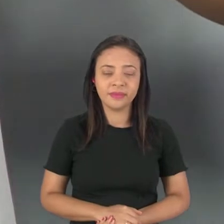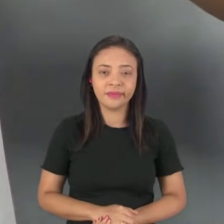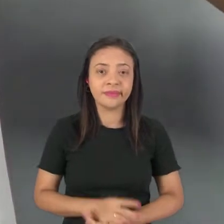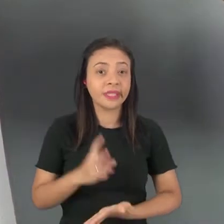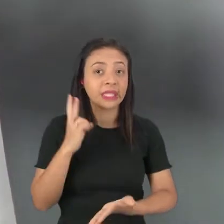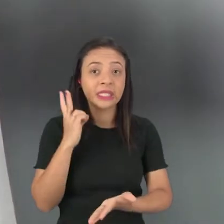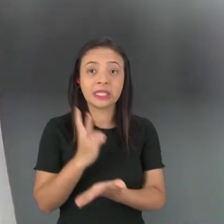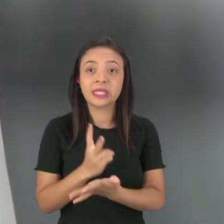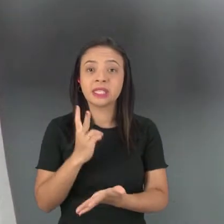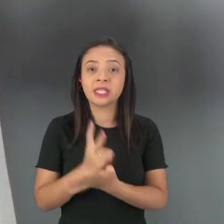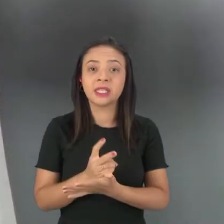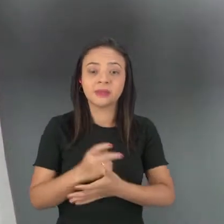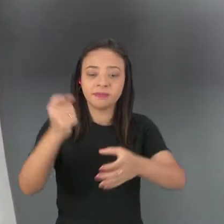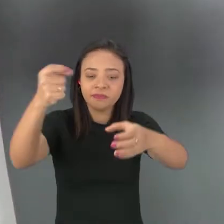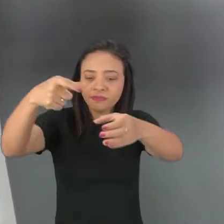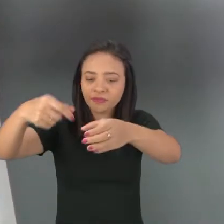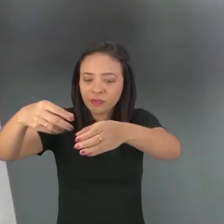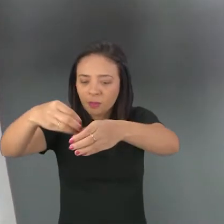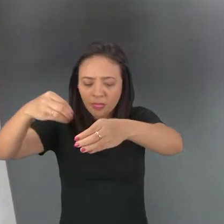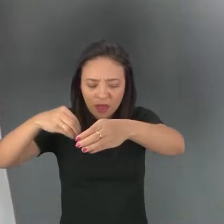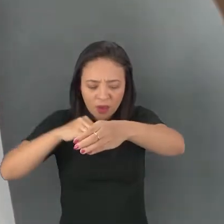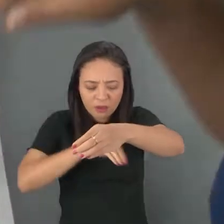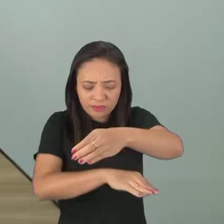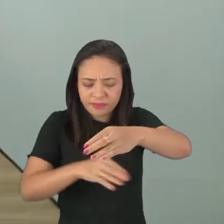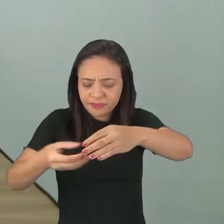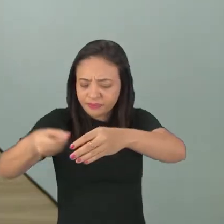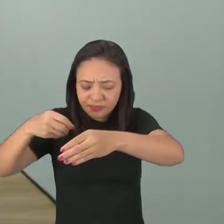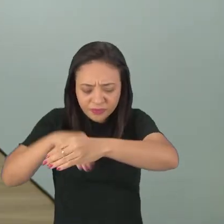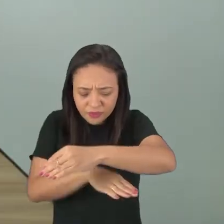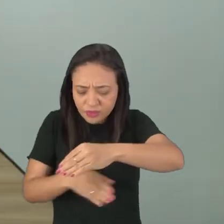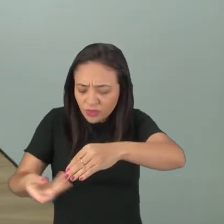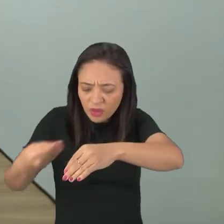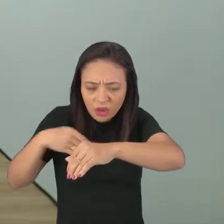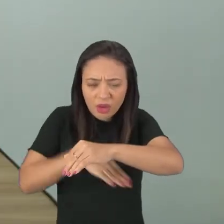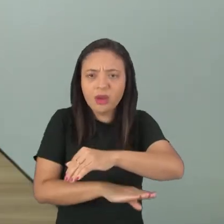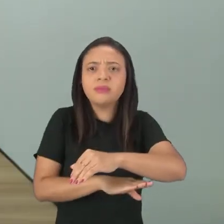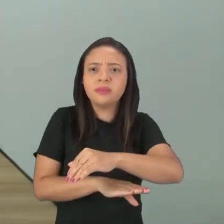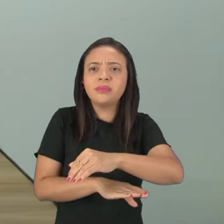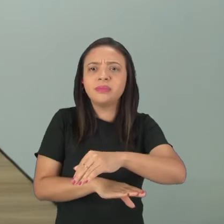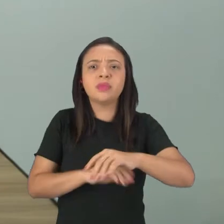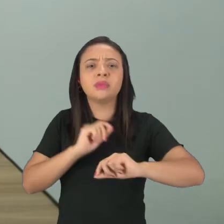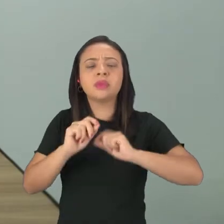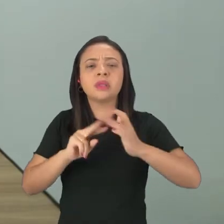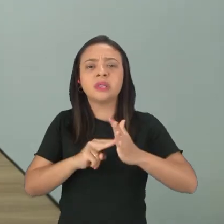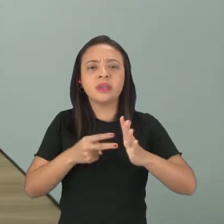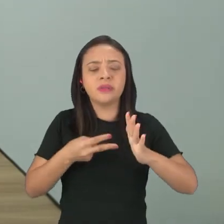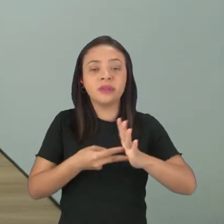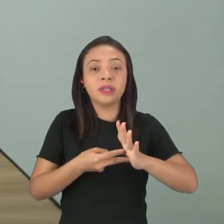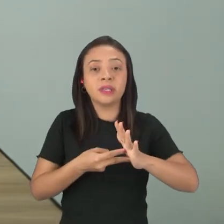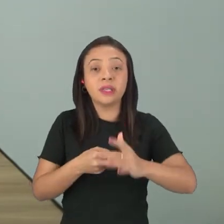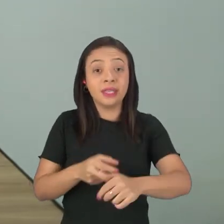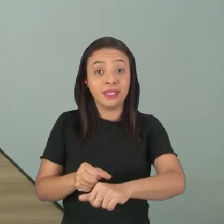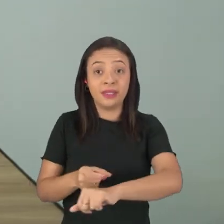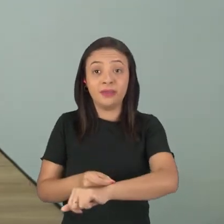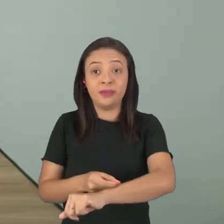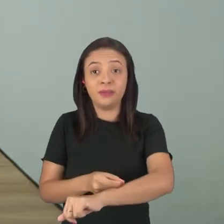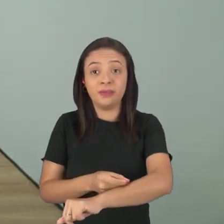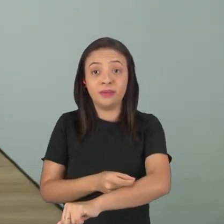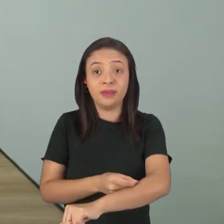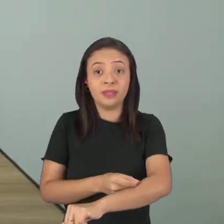juntava seus grãos então isso significa que a formiga